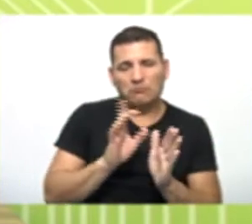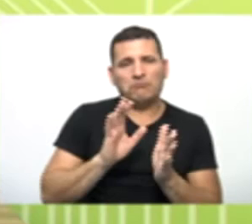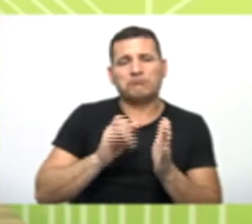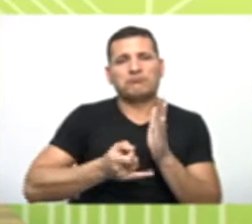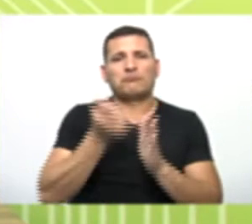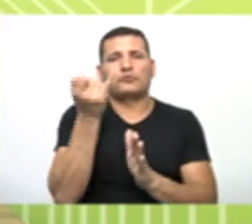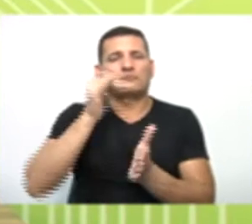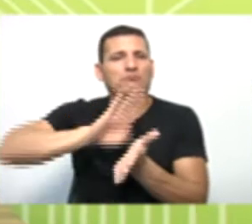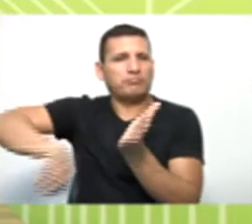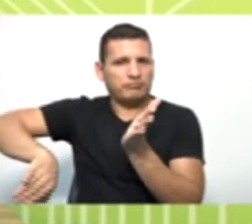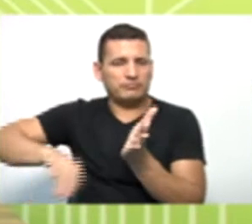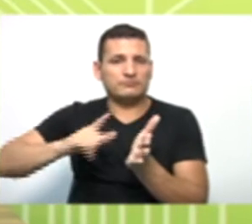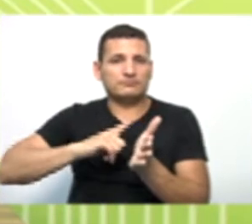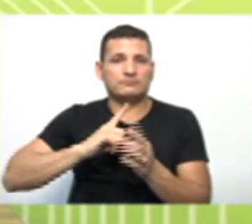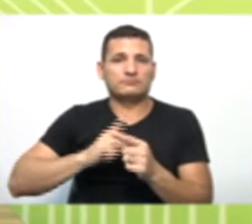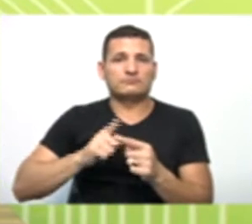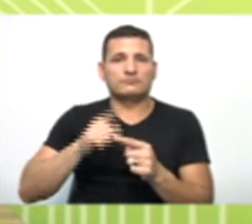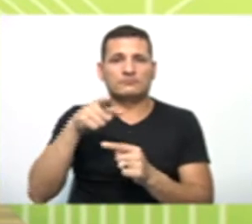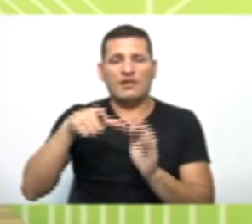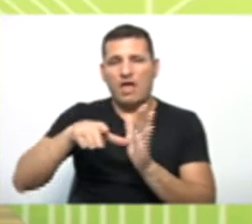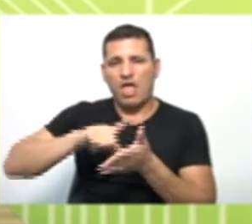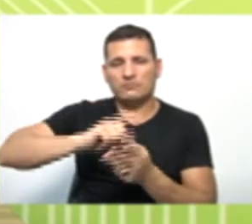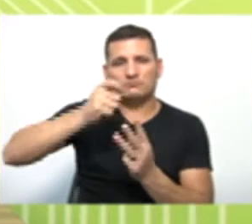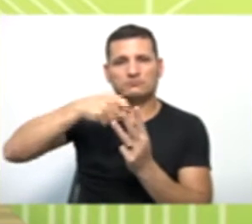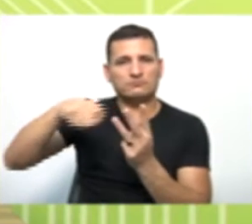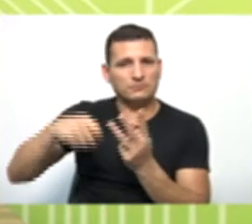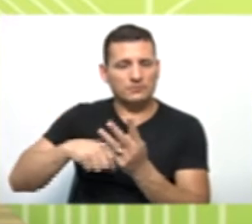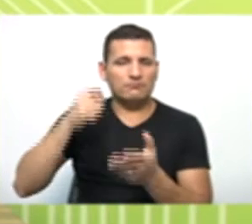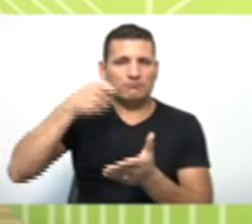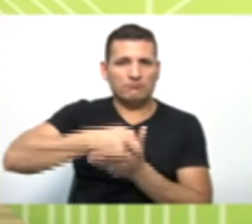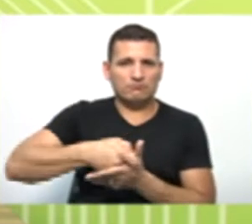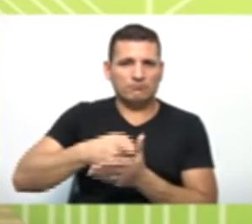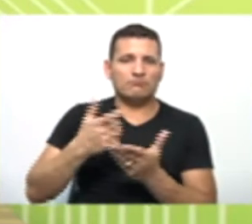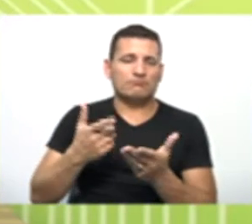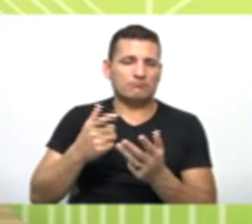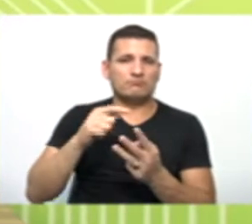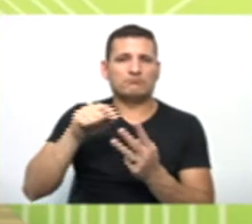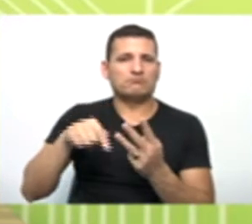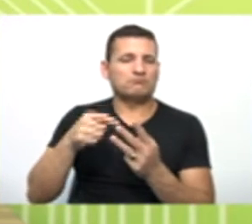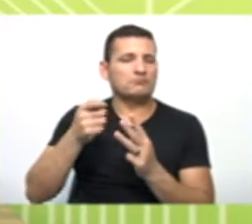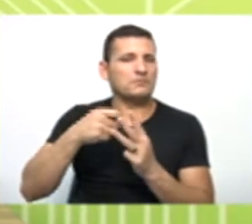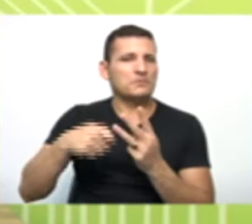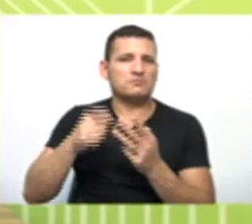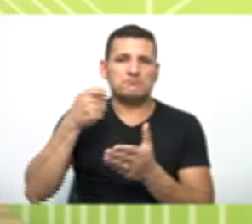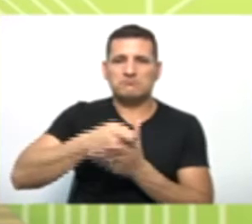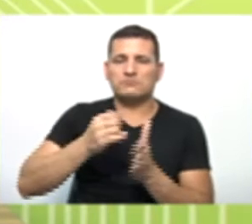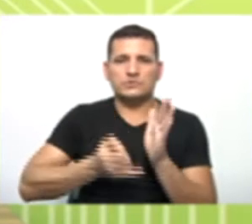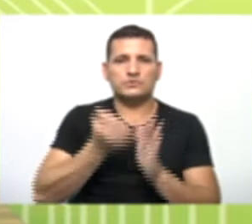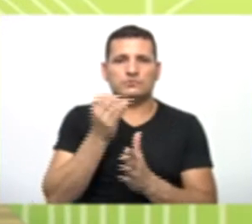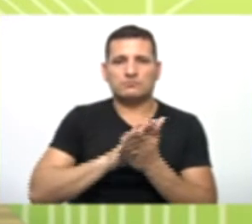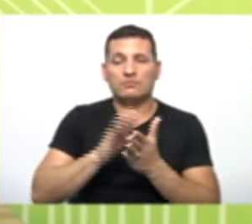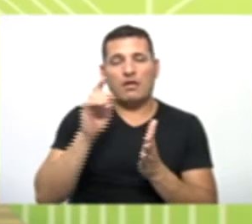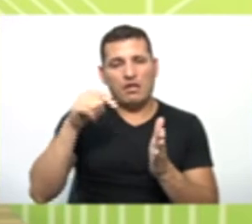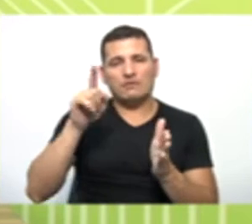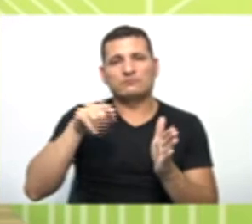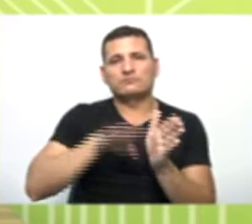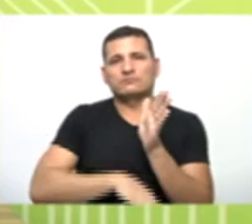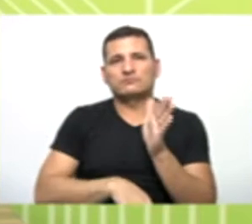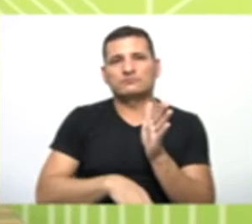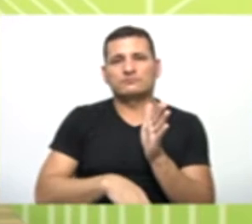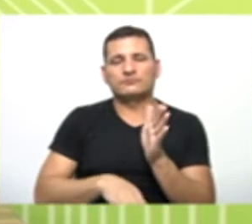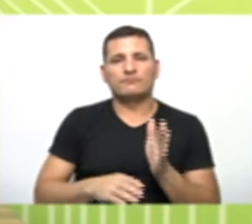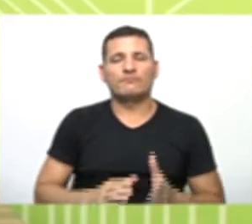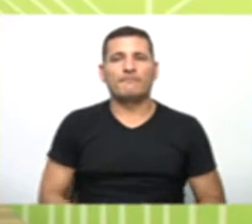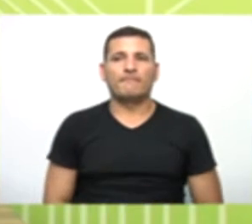está adiantando 3 meses, ou seja, 3 meses sem pagar juros. E aí, esse é o meu desconto, tá bom?